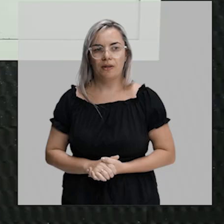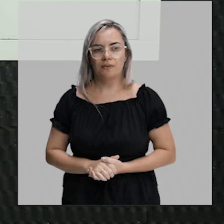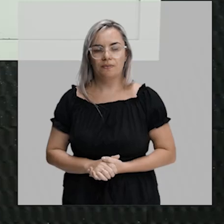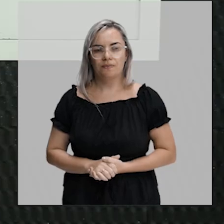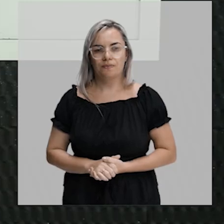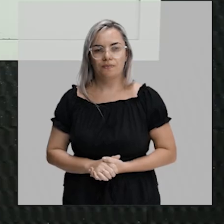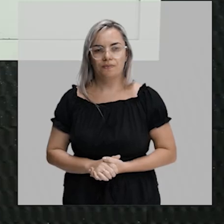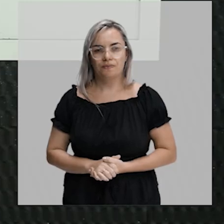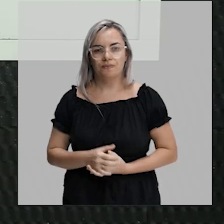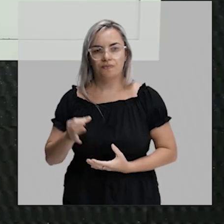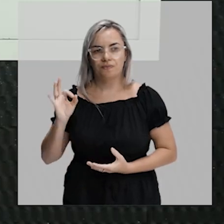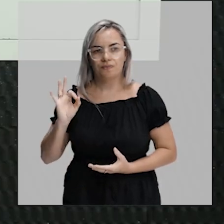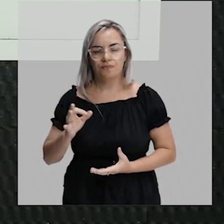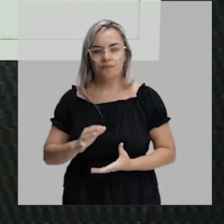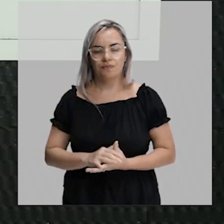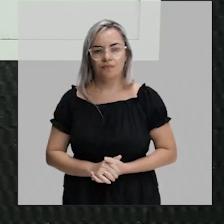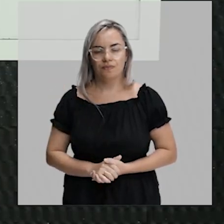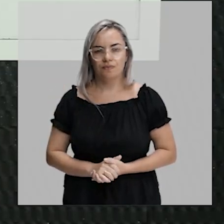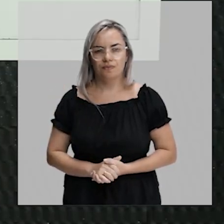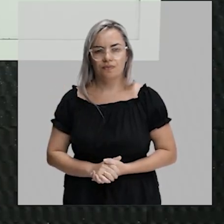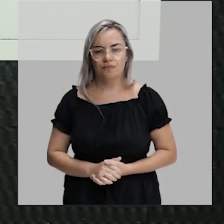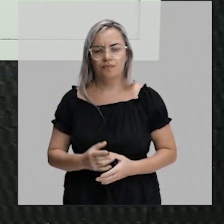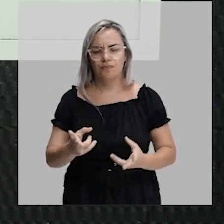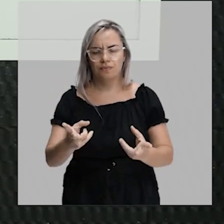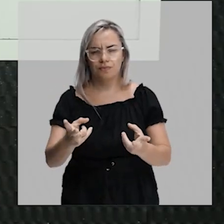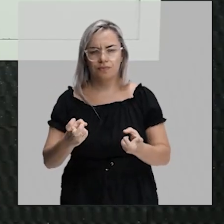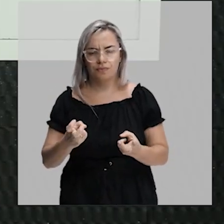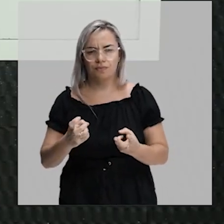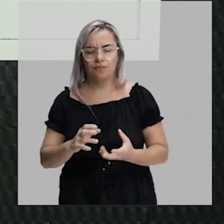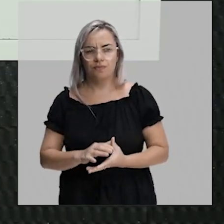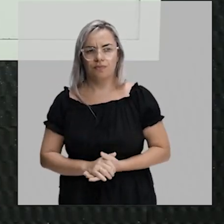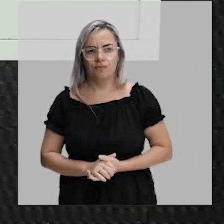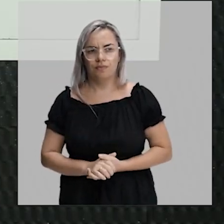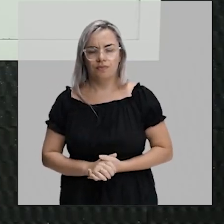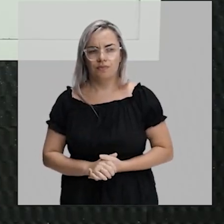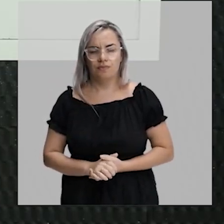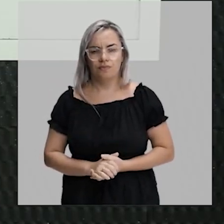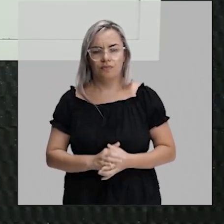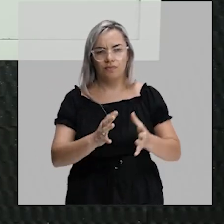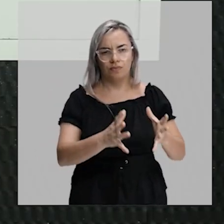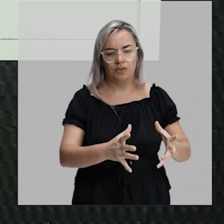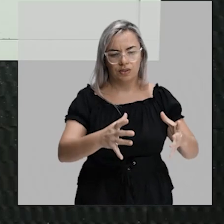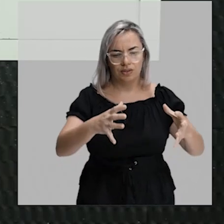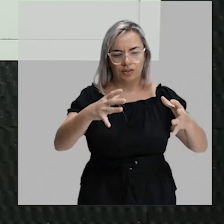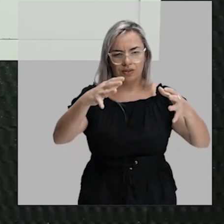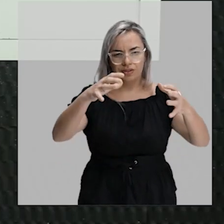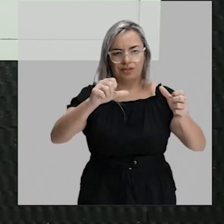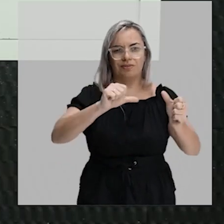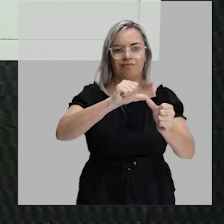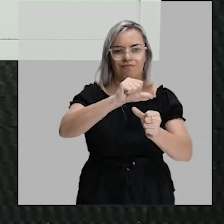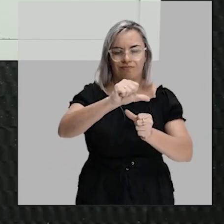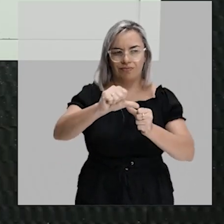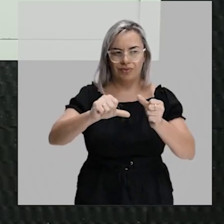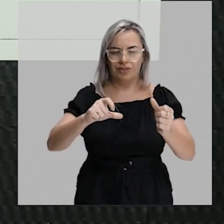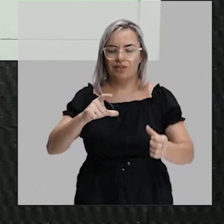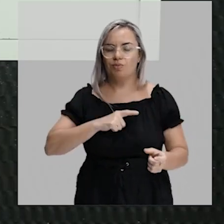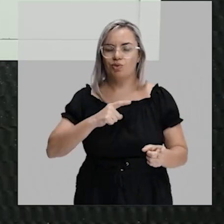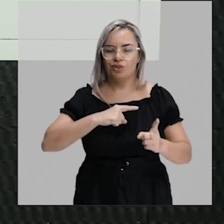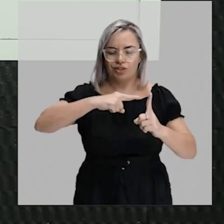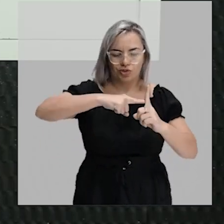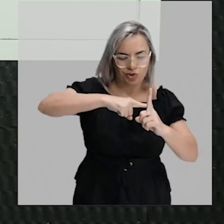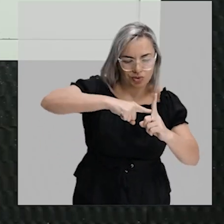Pronto. Nós vamos perceber o seguinte, que nesse gás ele vai haver algumas mudanças. A primeira mudança é a mudança de